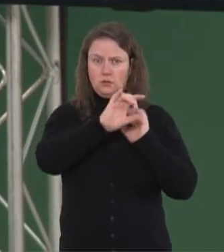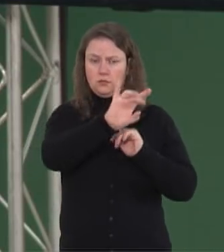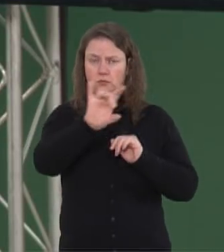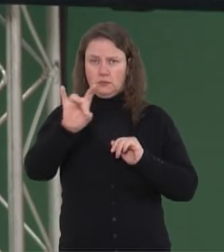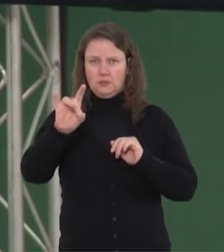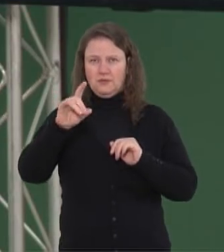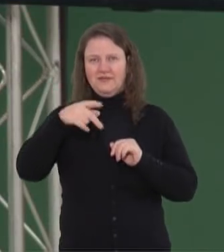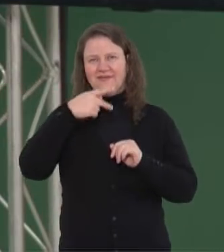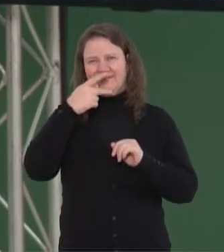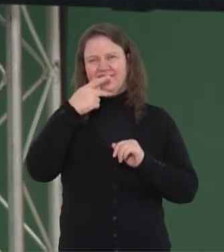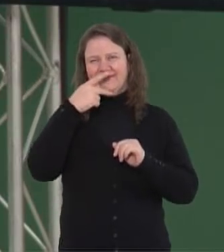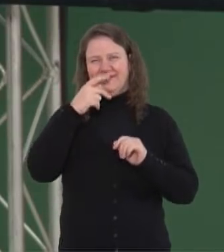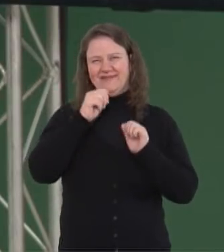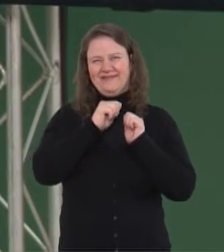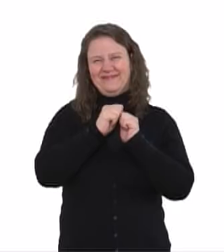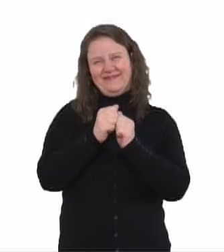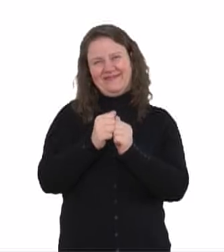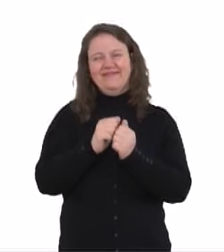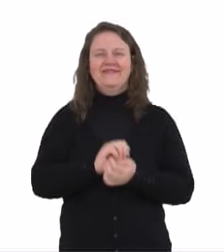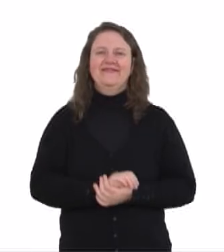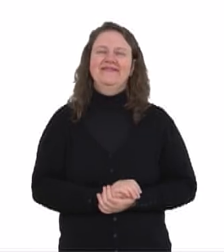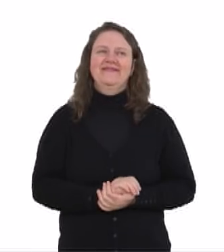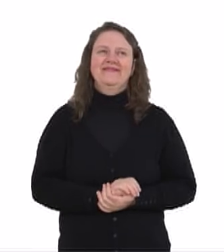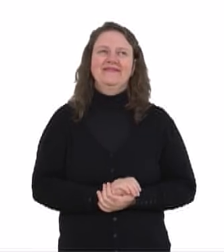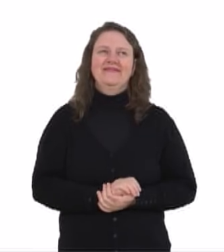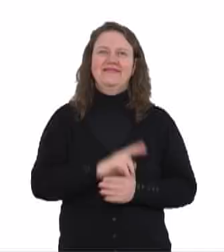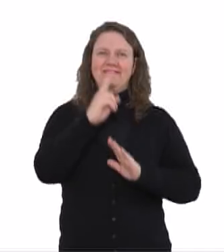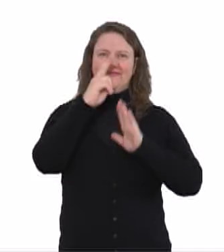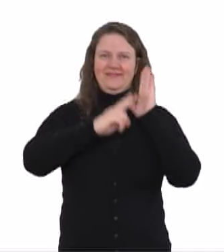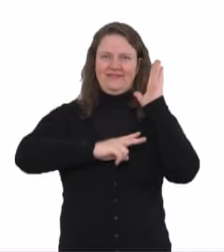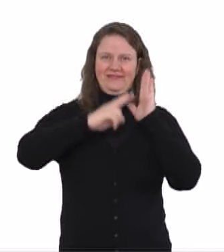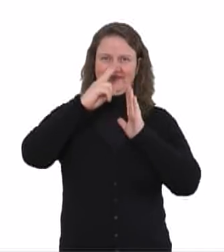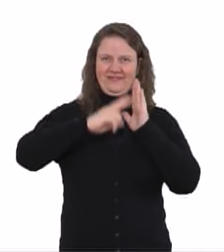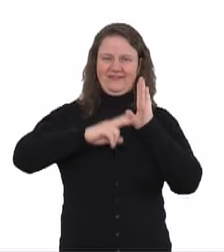casa. Let's start. January,